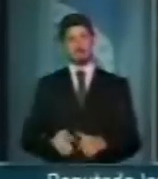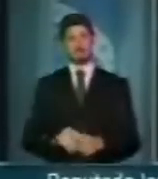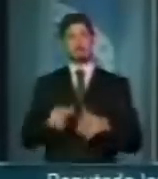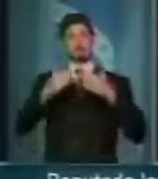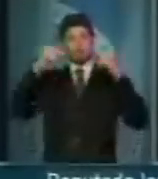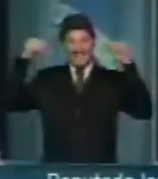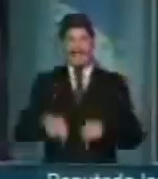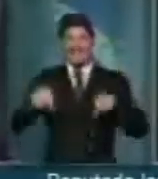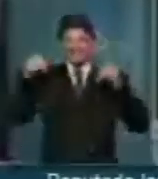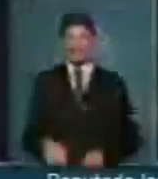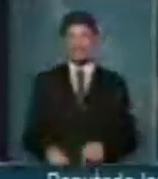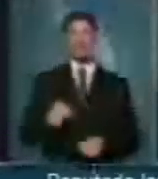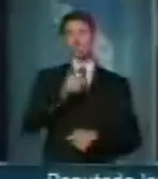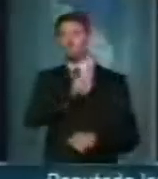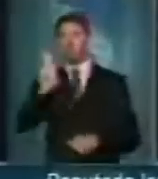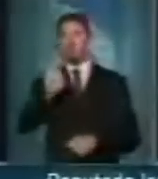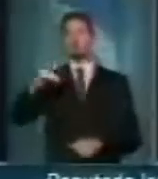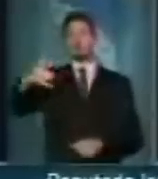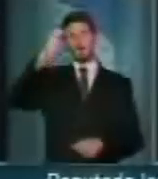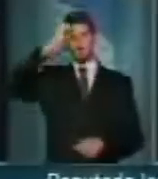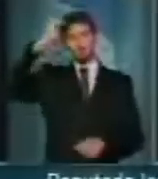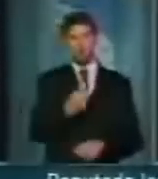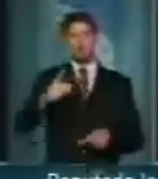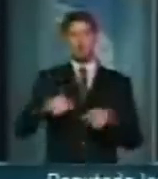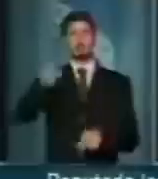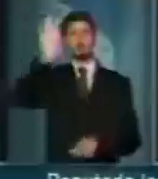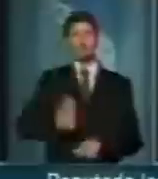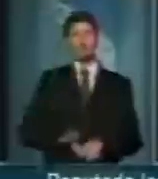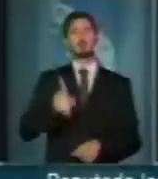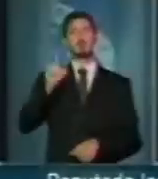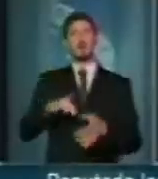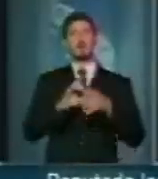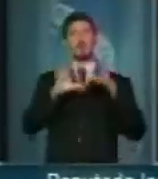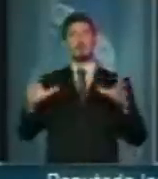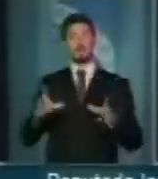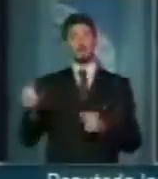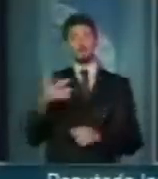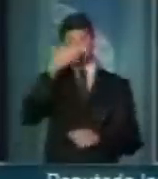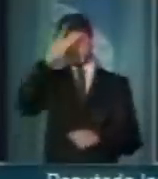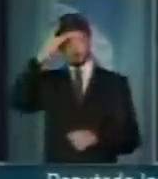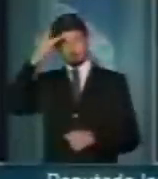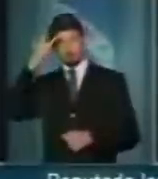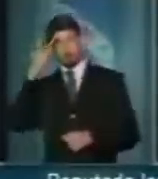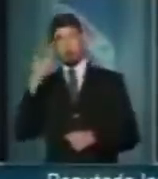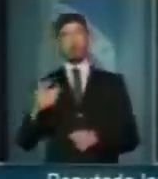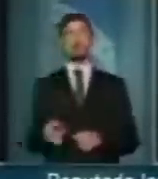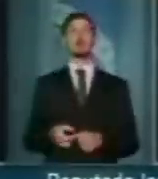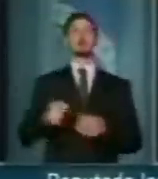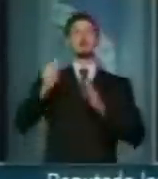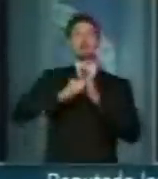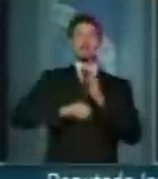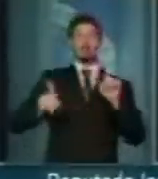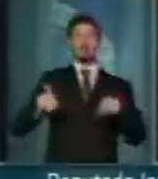em nome da cultura e da música brasileira, que se permita que os novos talentos, que os autores brasileiros, que a música independente